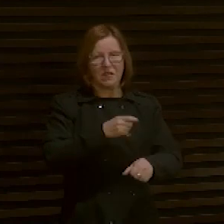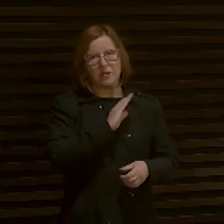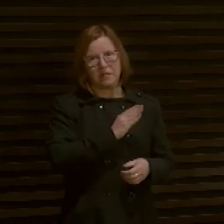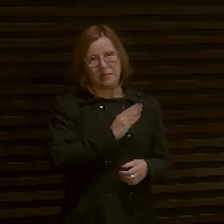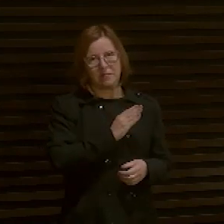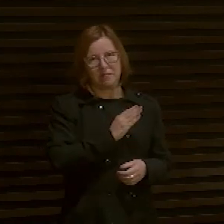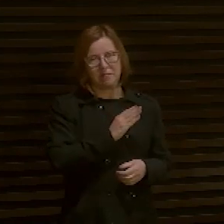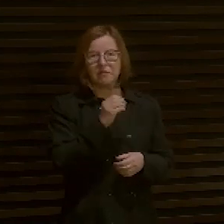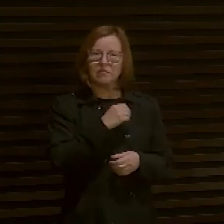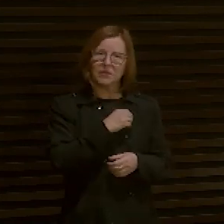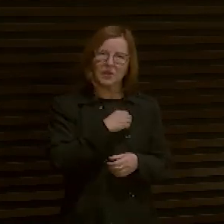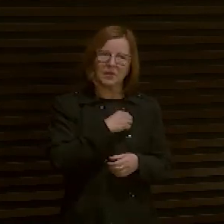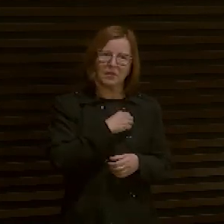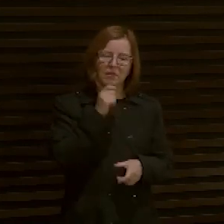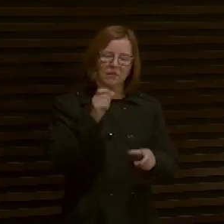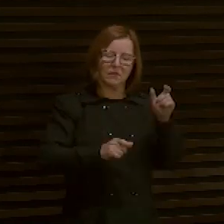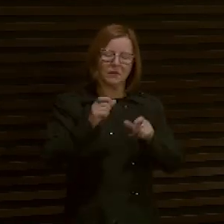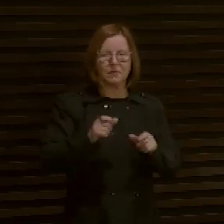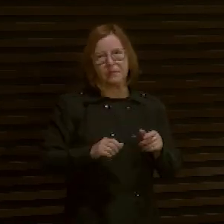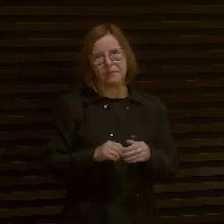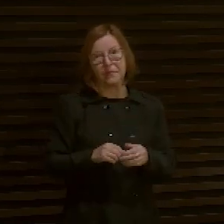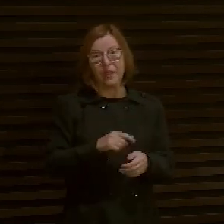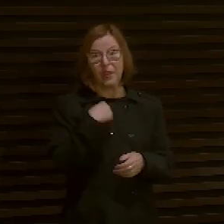humano, que nós herdamos de Adão.